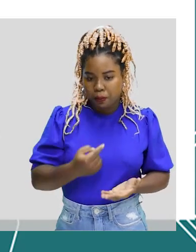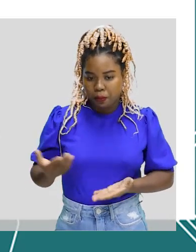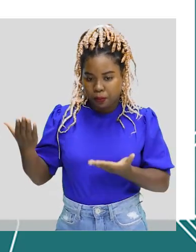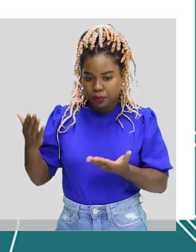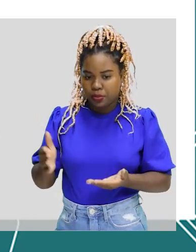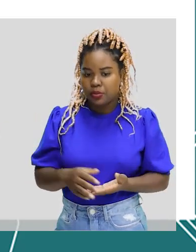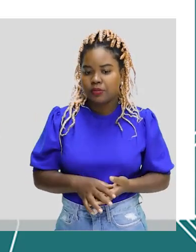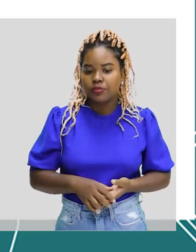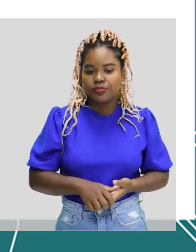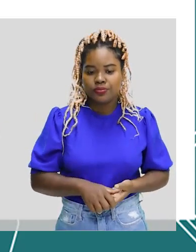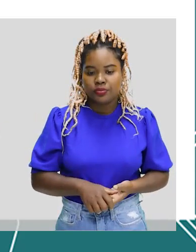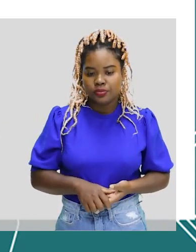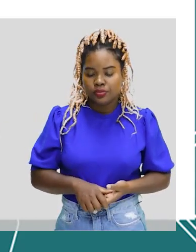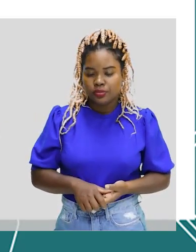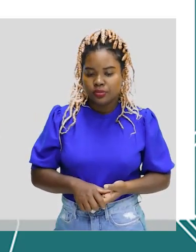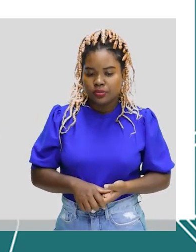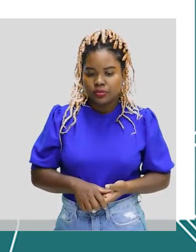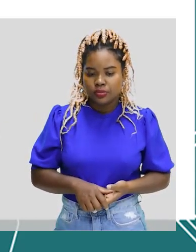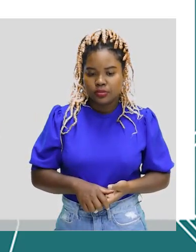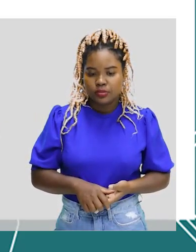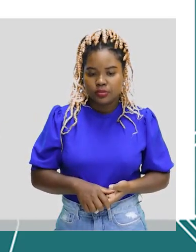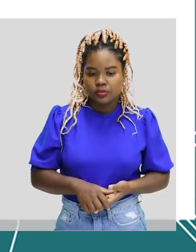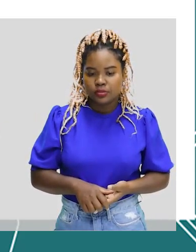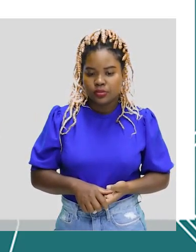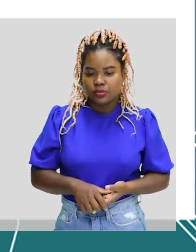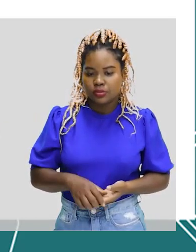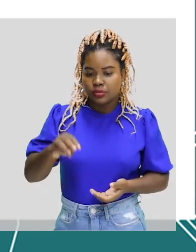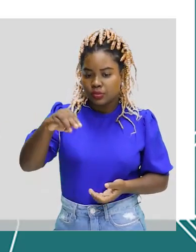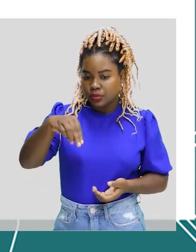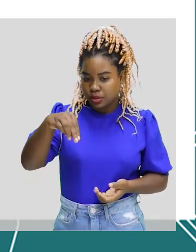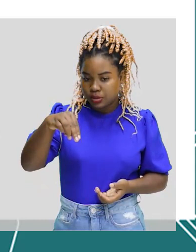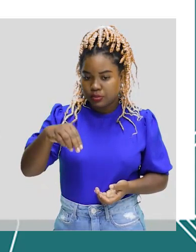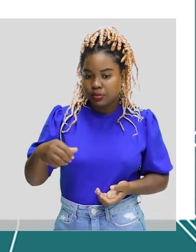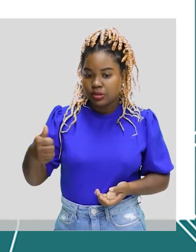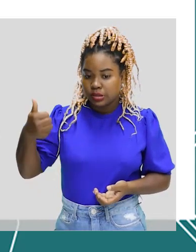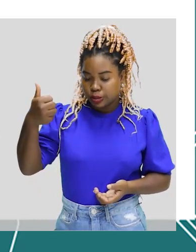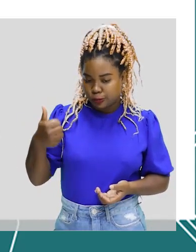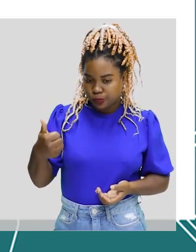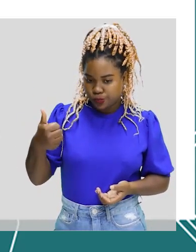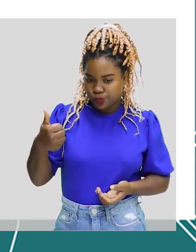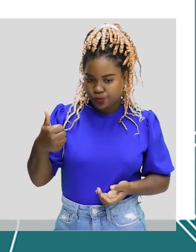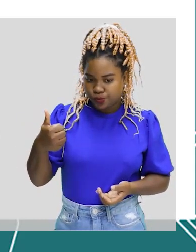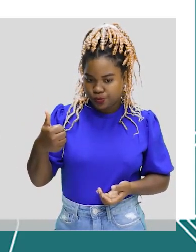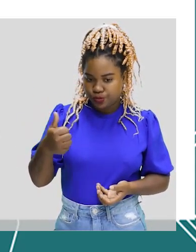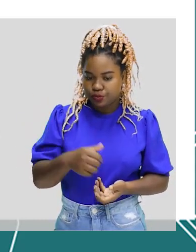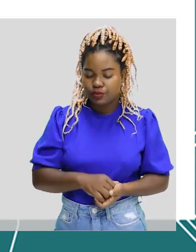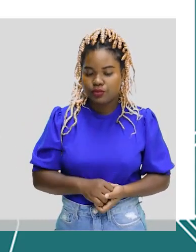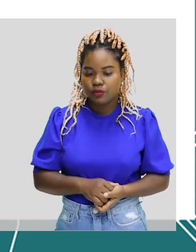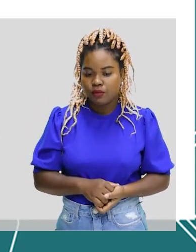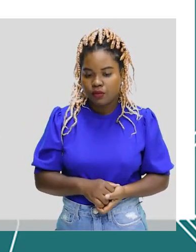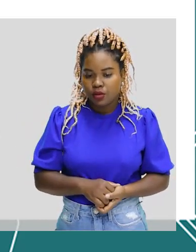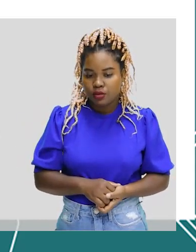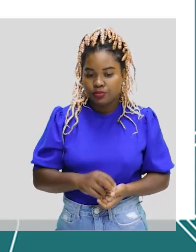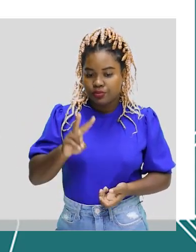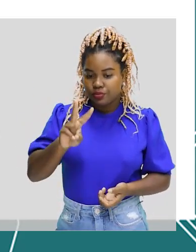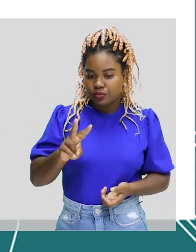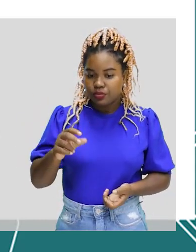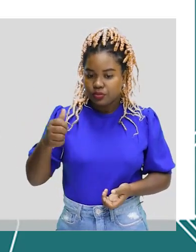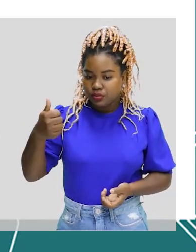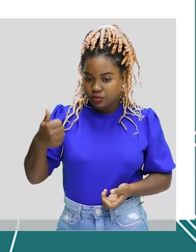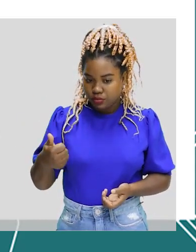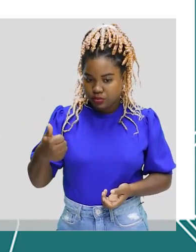alguns parâmetros. Então, nós temos aqui a massa 1, que é a massa do soluto, o